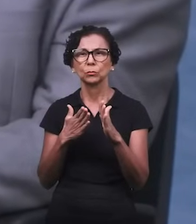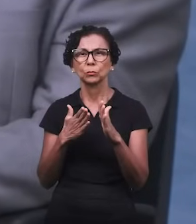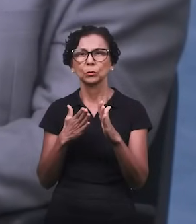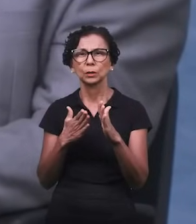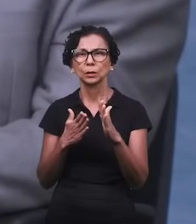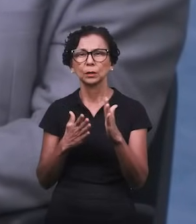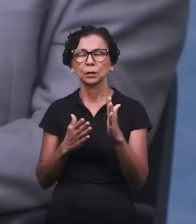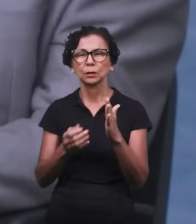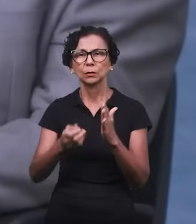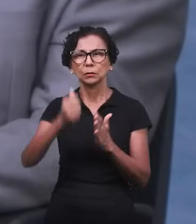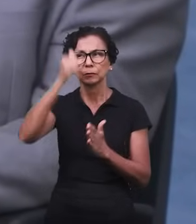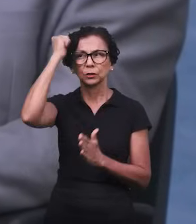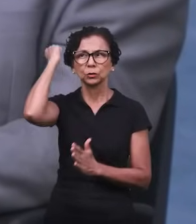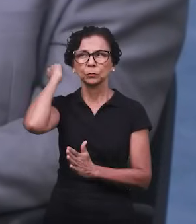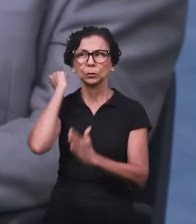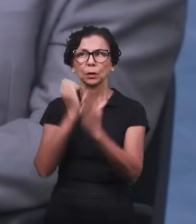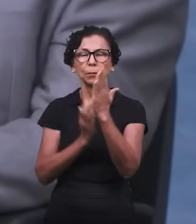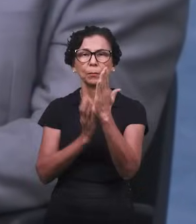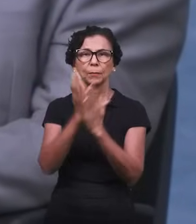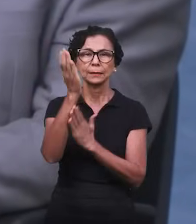converte